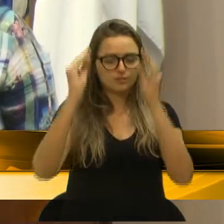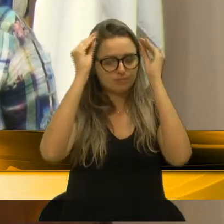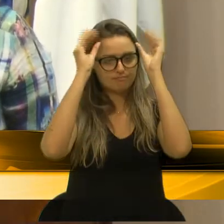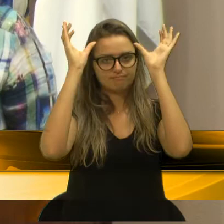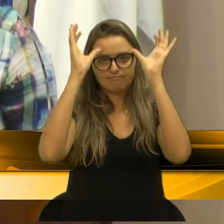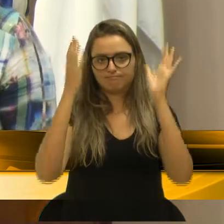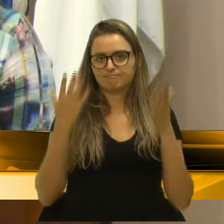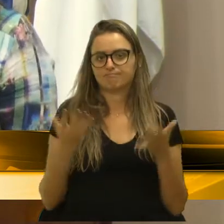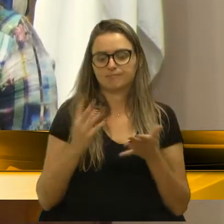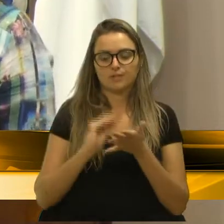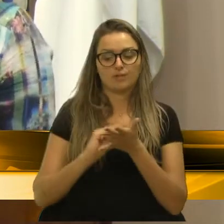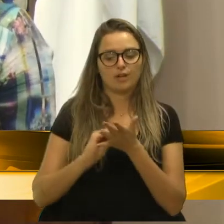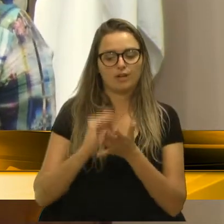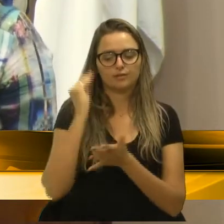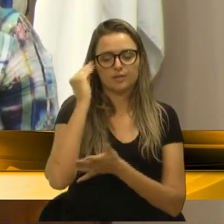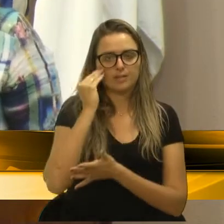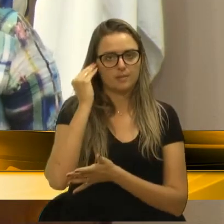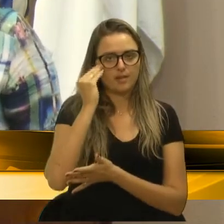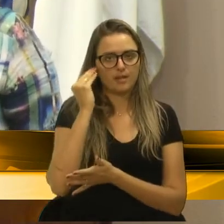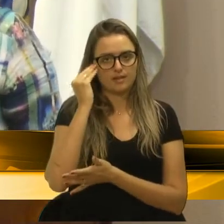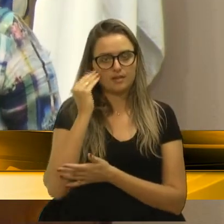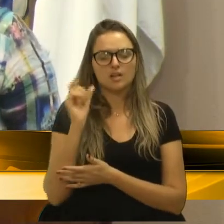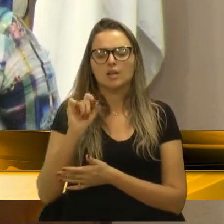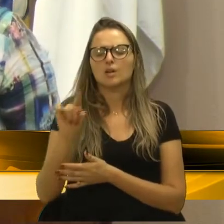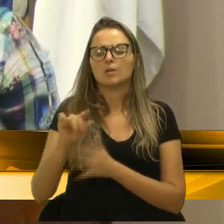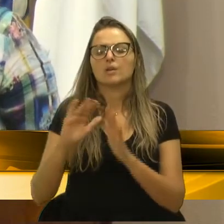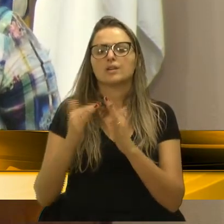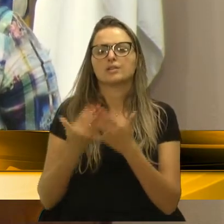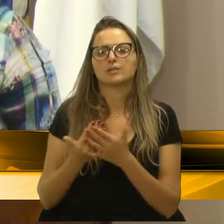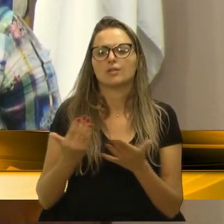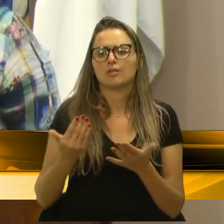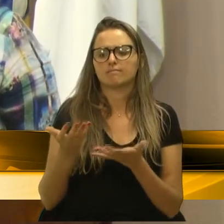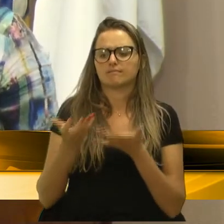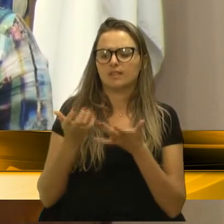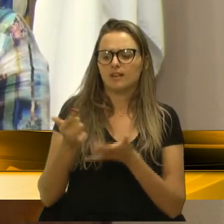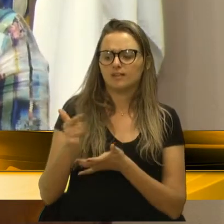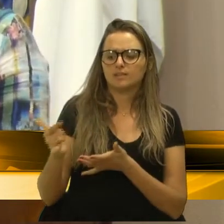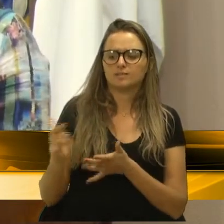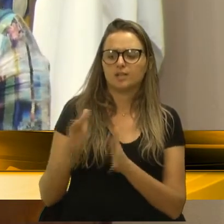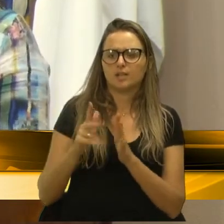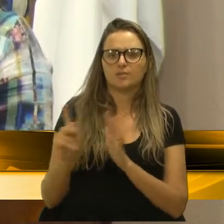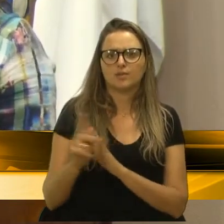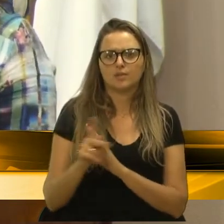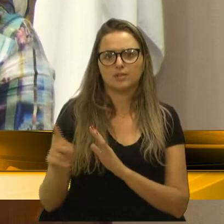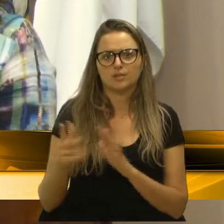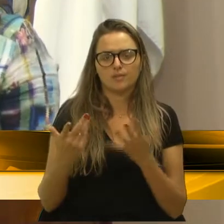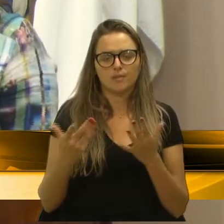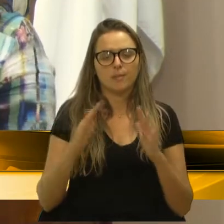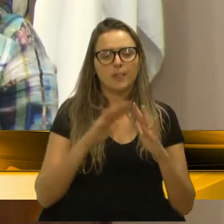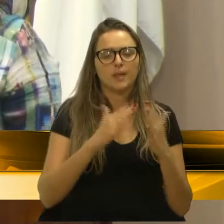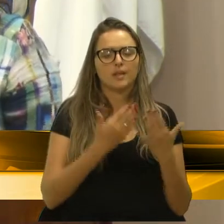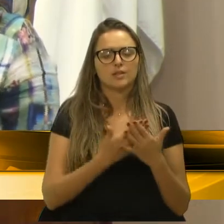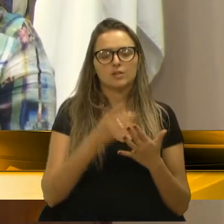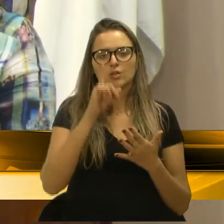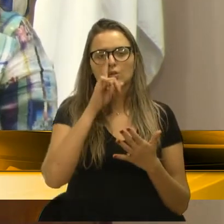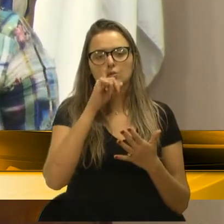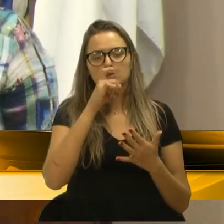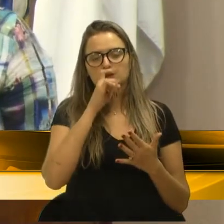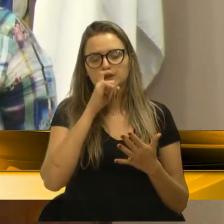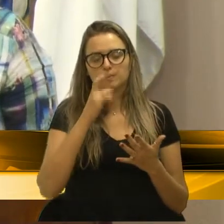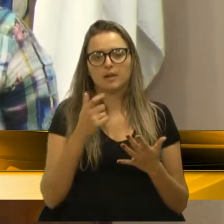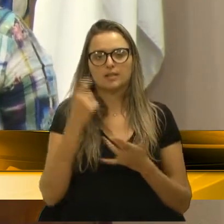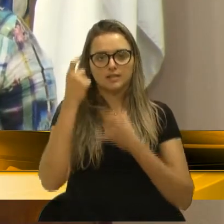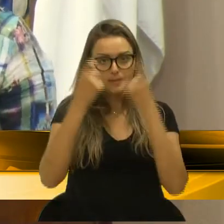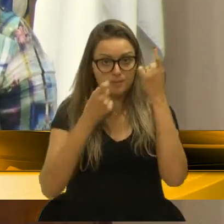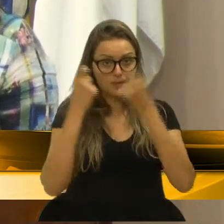Porque que escola que a gente quer sem professor? As escolas, os pais estão muito